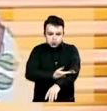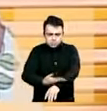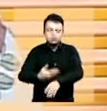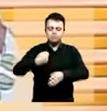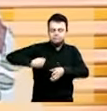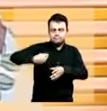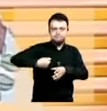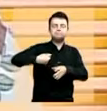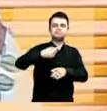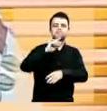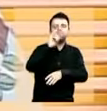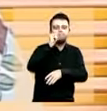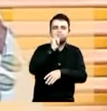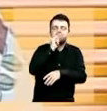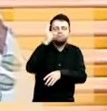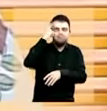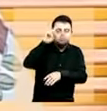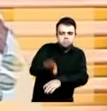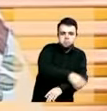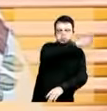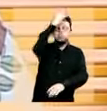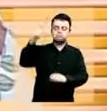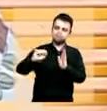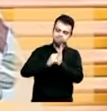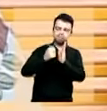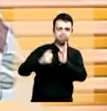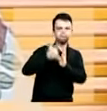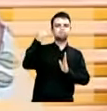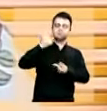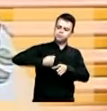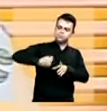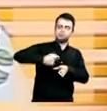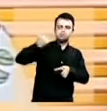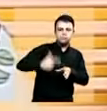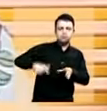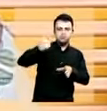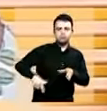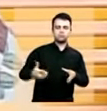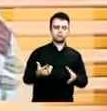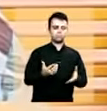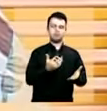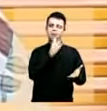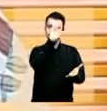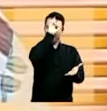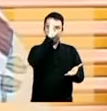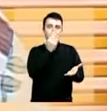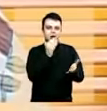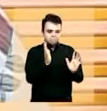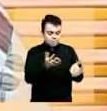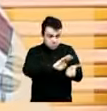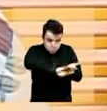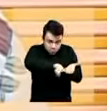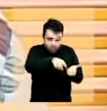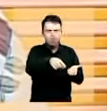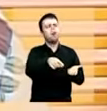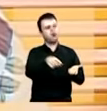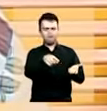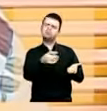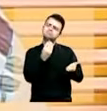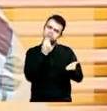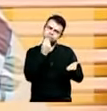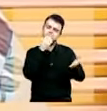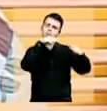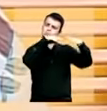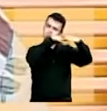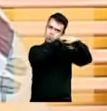até 2 vezes por dia, né, a refeição, não poder usar o que sobrou do almoço. Você pode usar, desde que